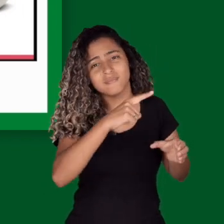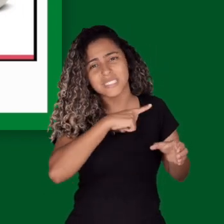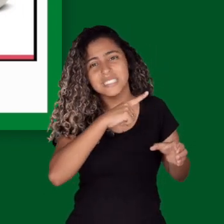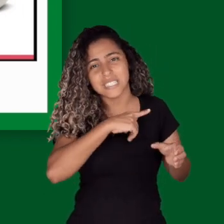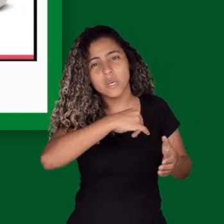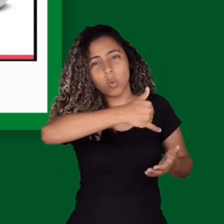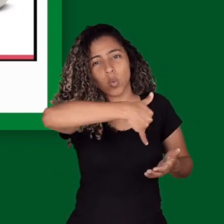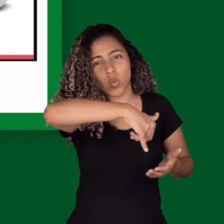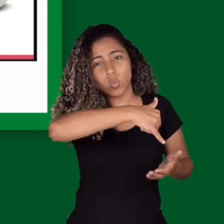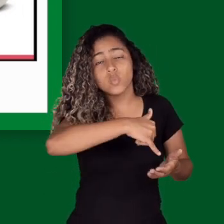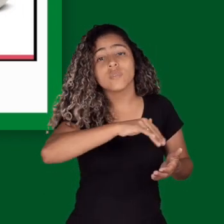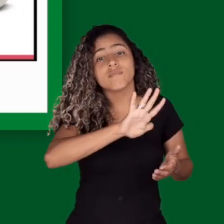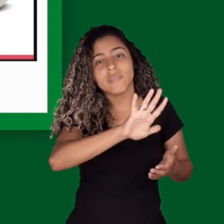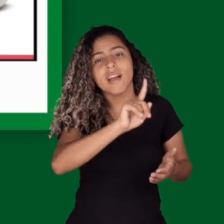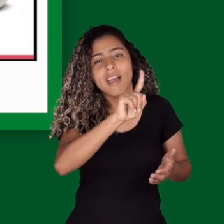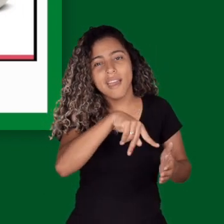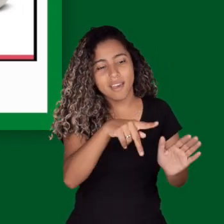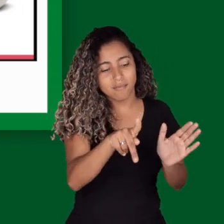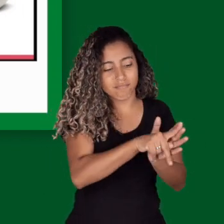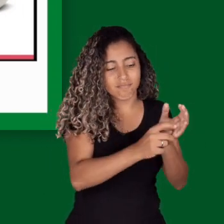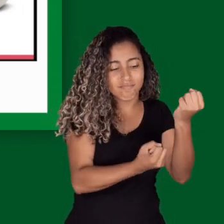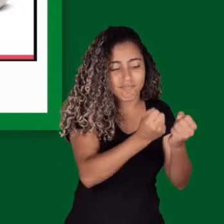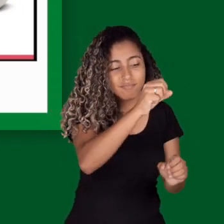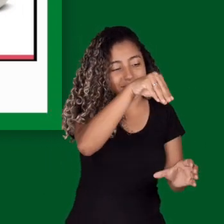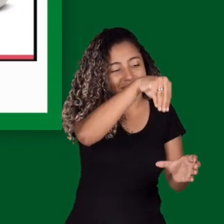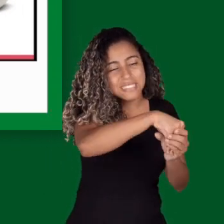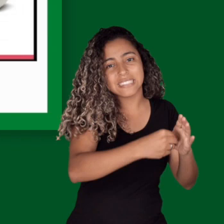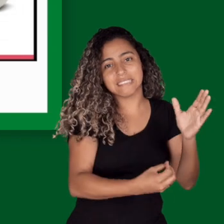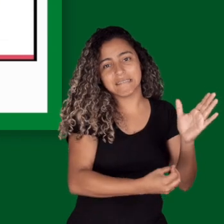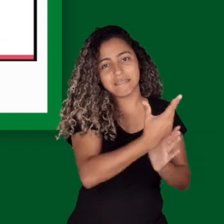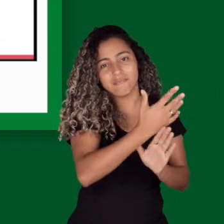alimento ultraprocessado, então ela deve ser evitada.